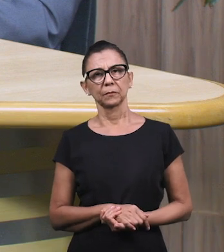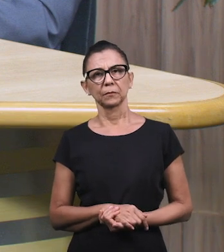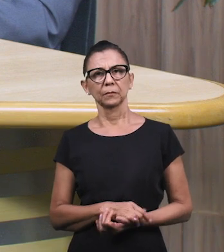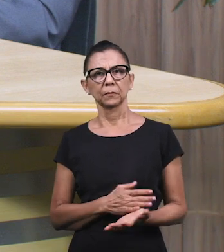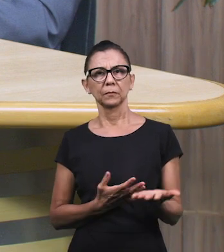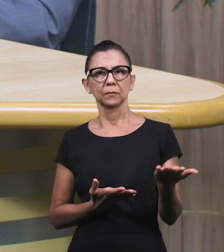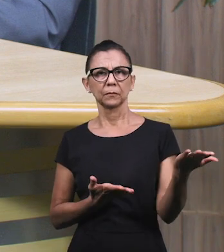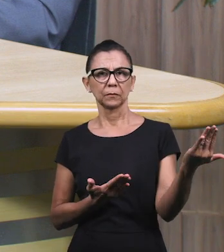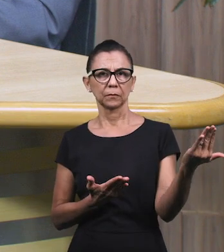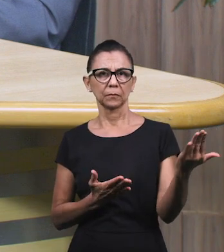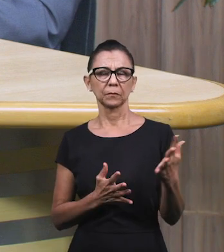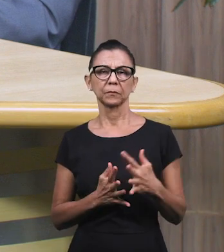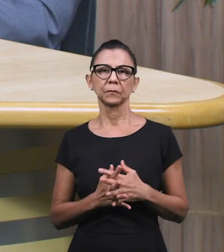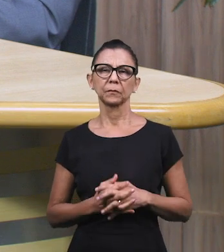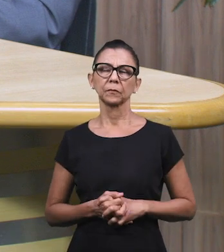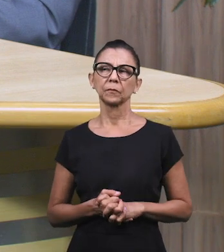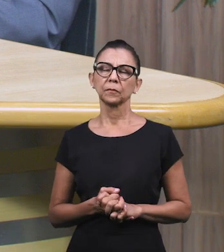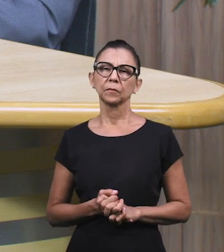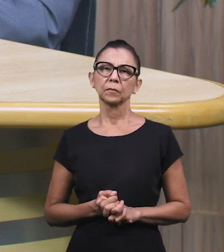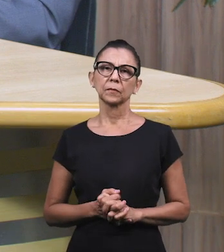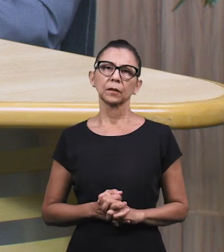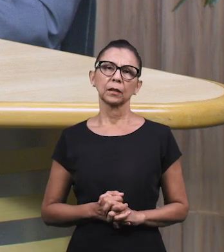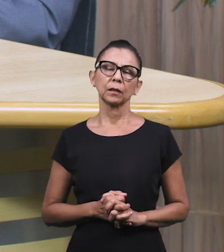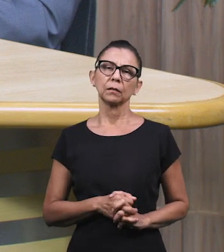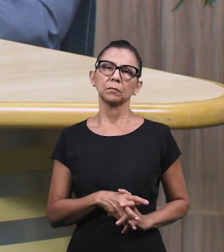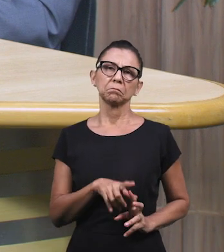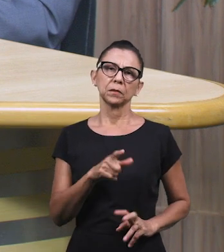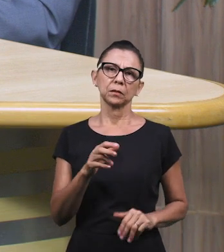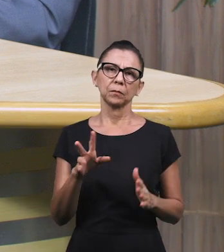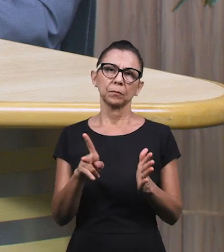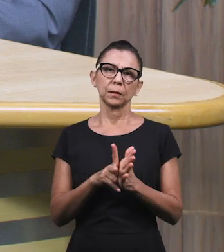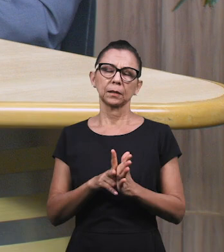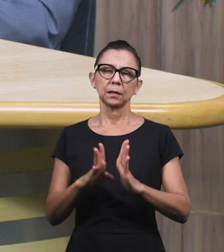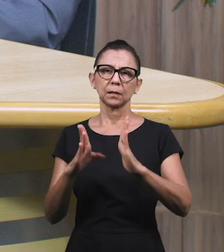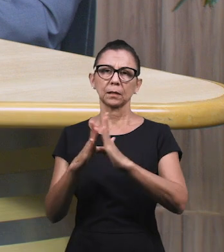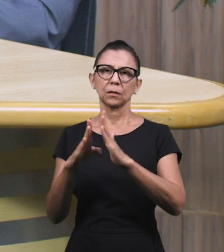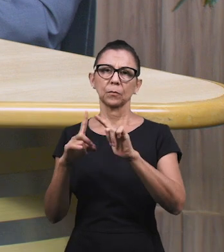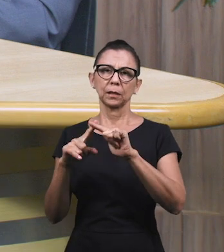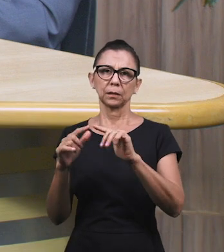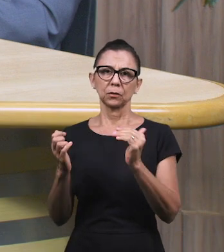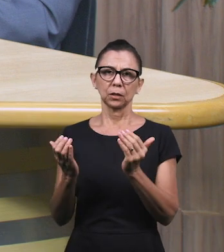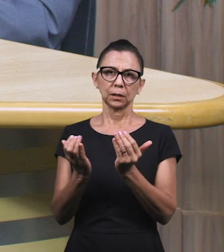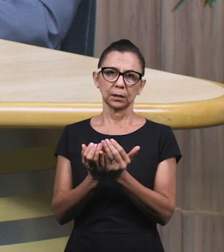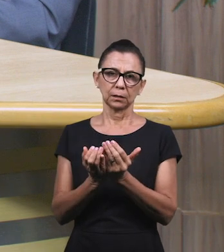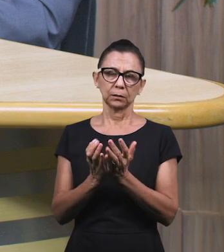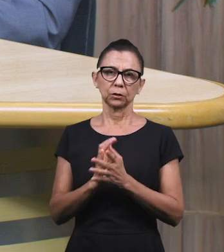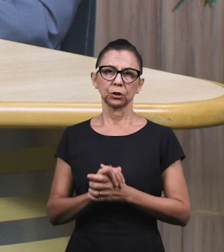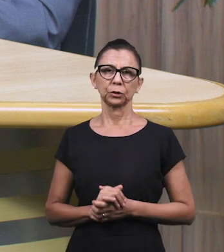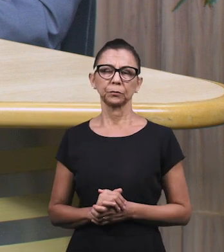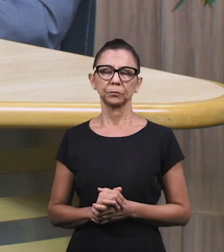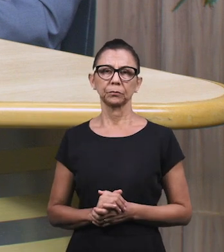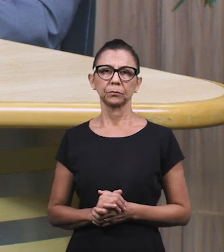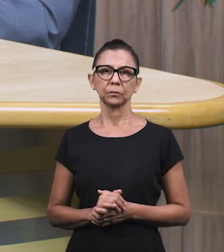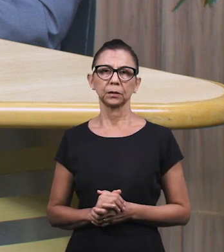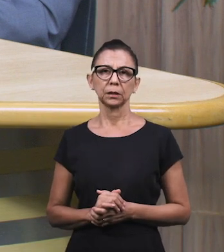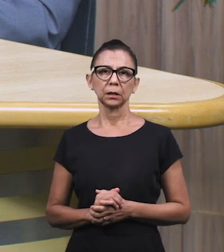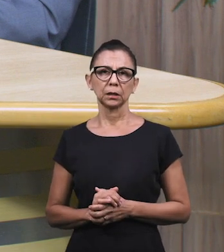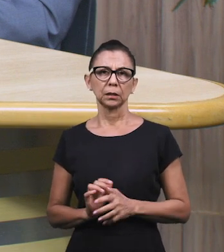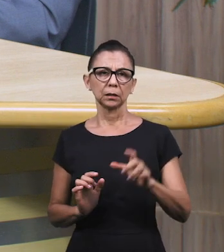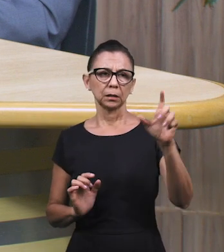que cresceu numa igreja evangélica, numa determinada denominação, e nos encontramos. E